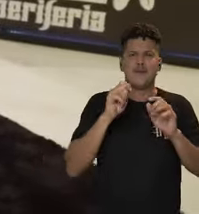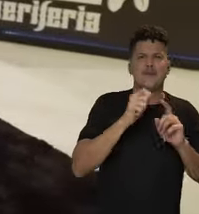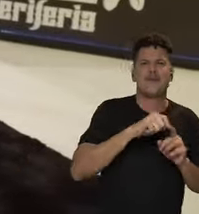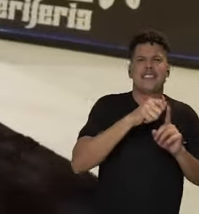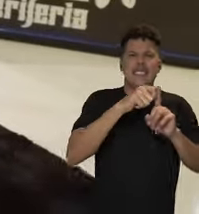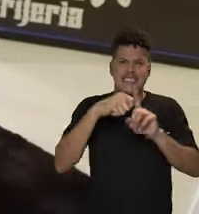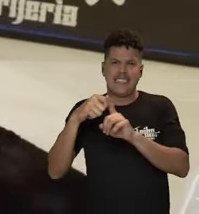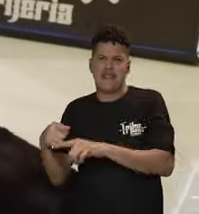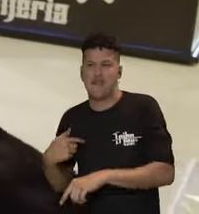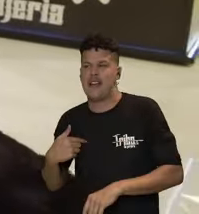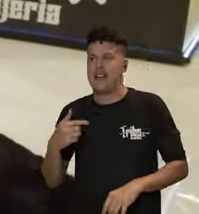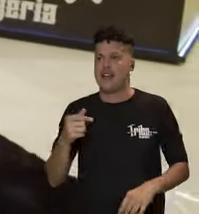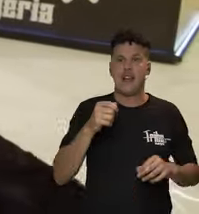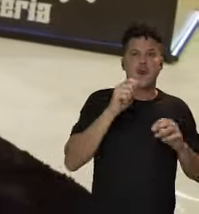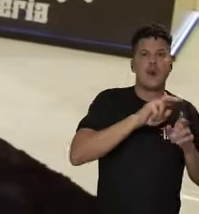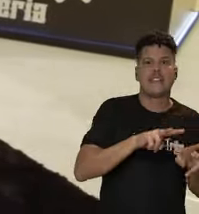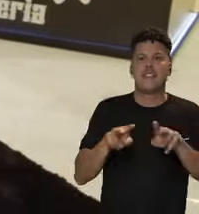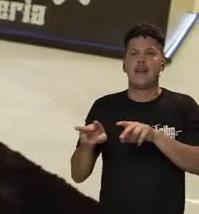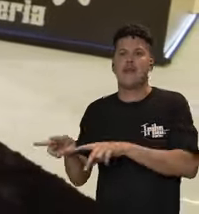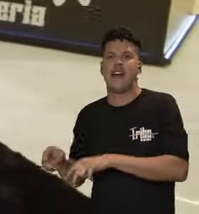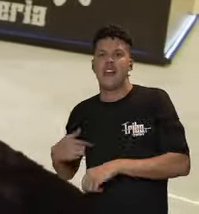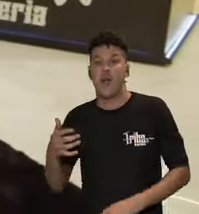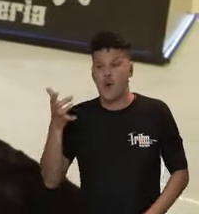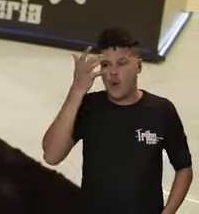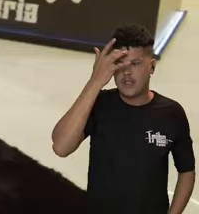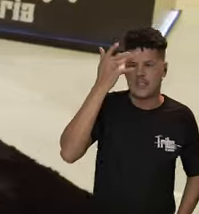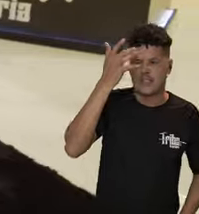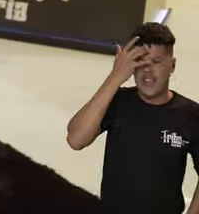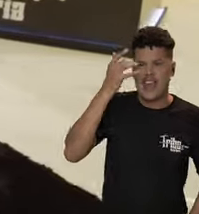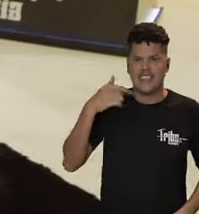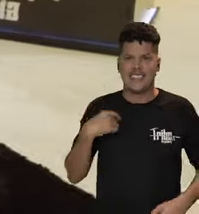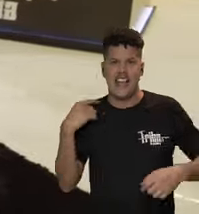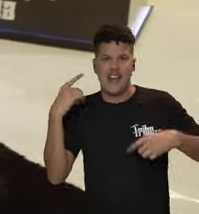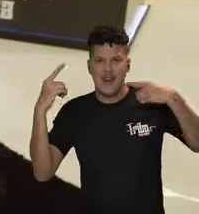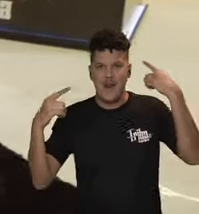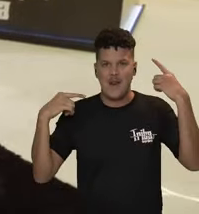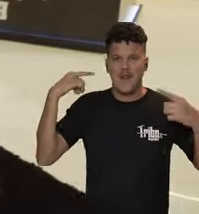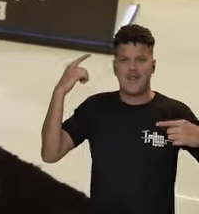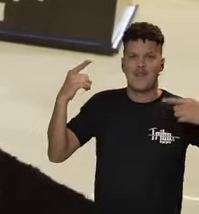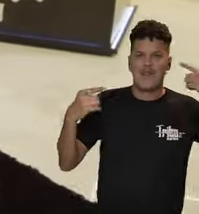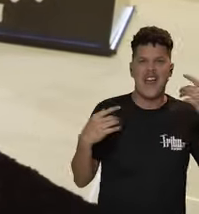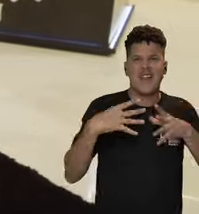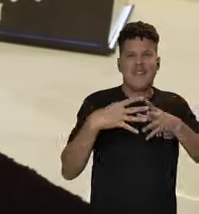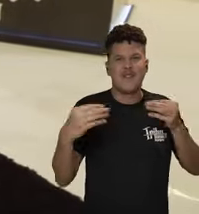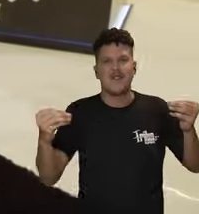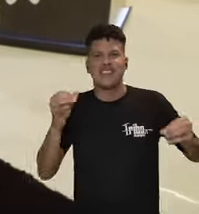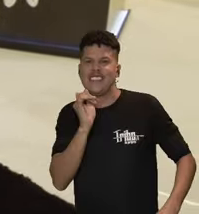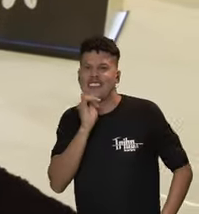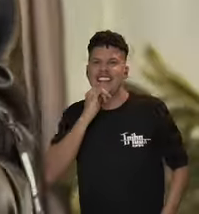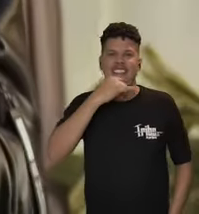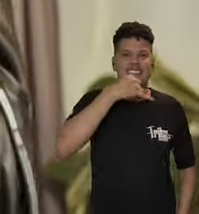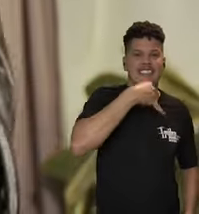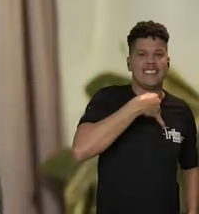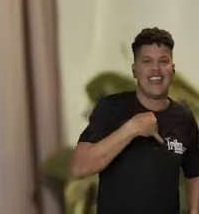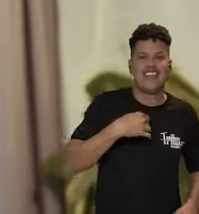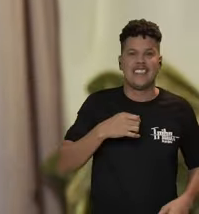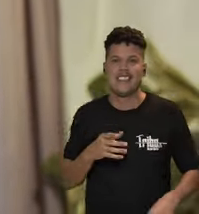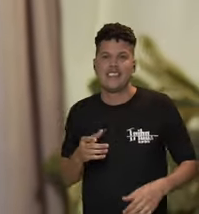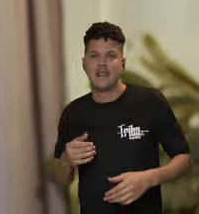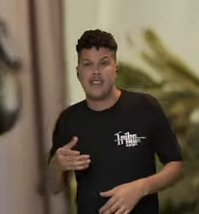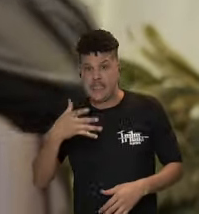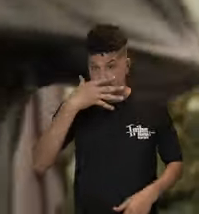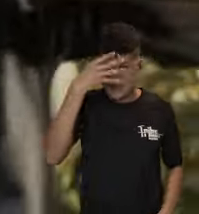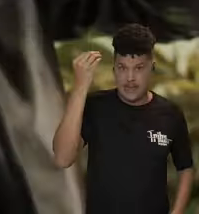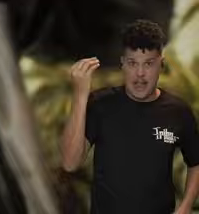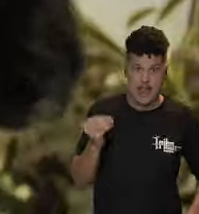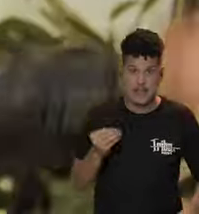com as amigas é mil, consciência insana. Não é a procura de fome, é tipo fugir da tristeza, hein? Joga o pranto na lama, esquece